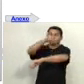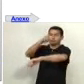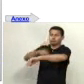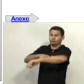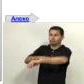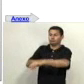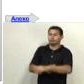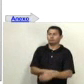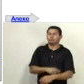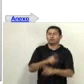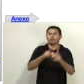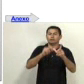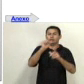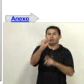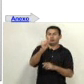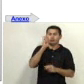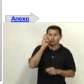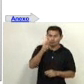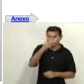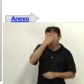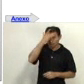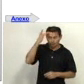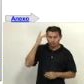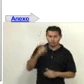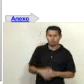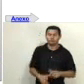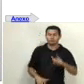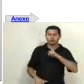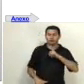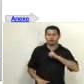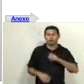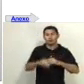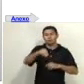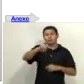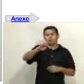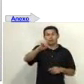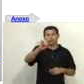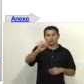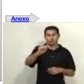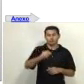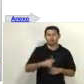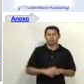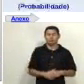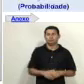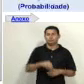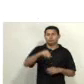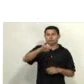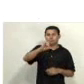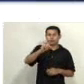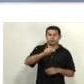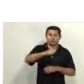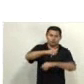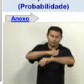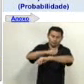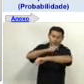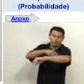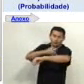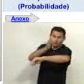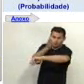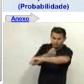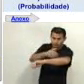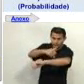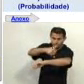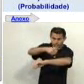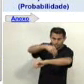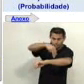da questão A. Então, vamos lá, pessoal. Eu tenho aqui a minha média. Eu tenho a minha média, então, de 12. Eu tenho a minha média